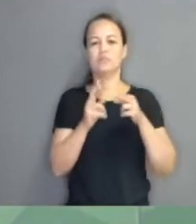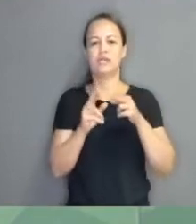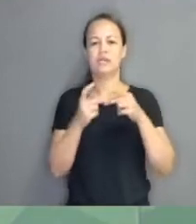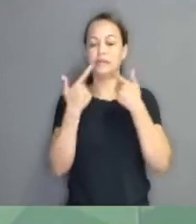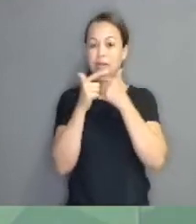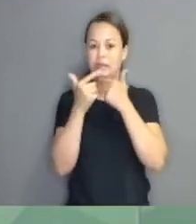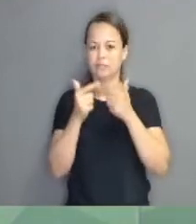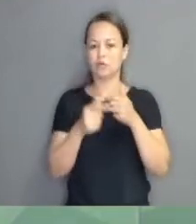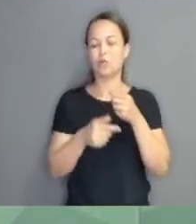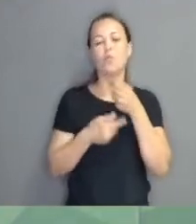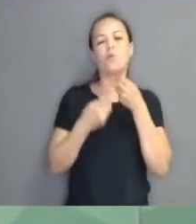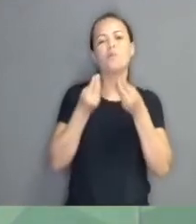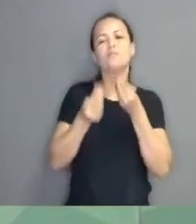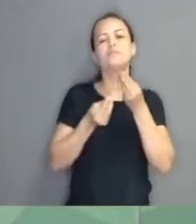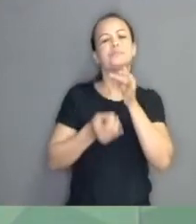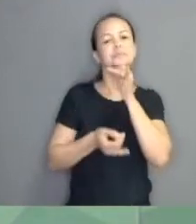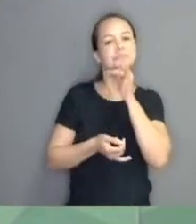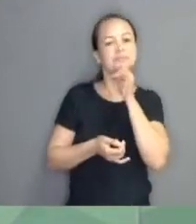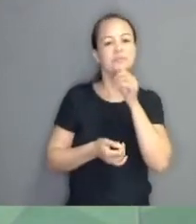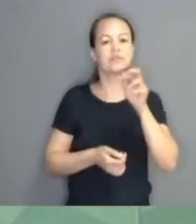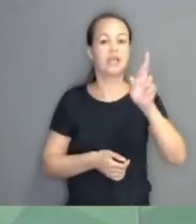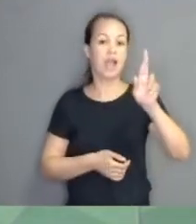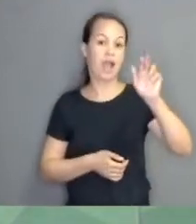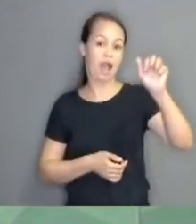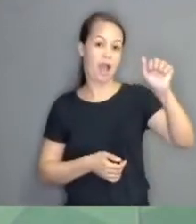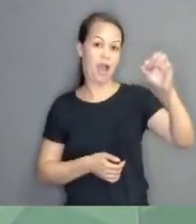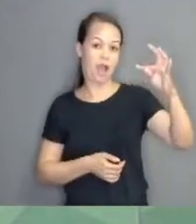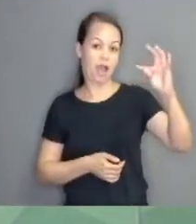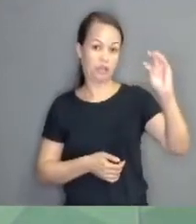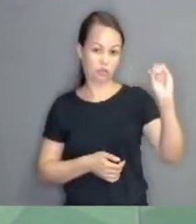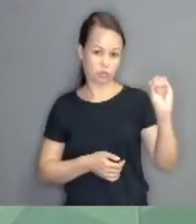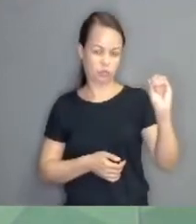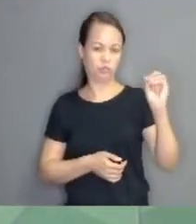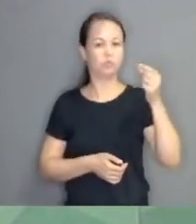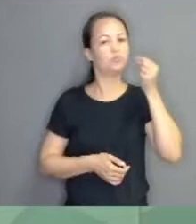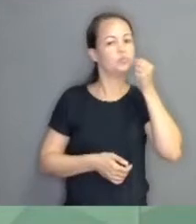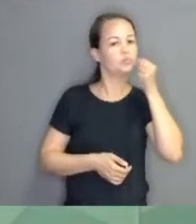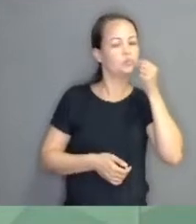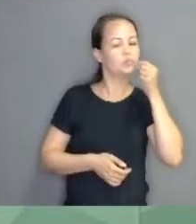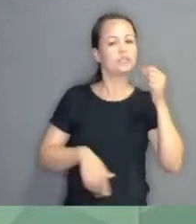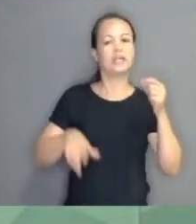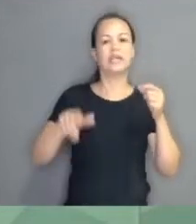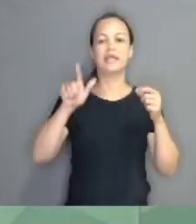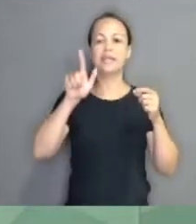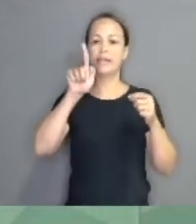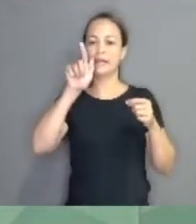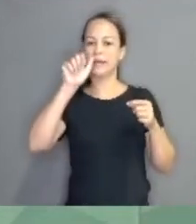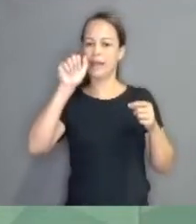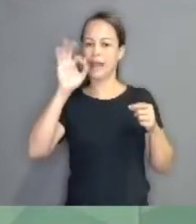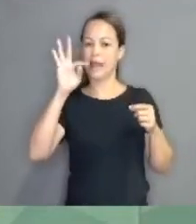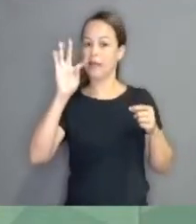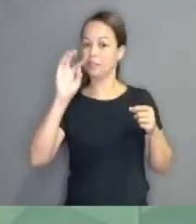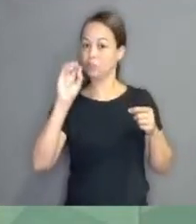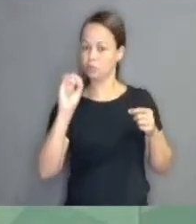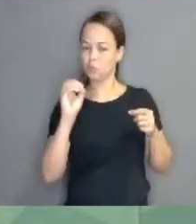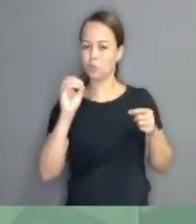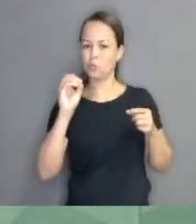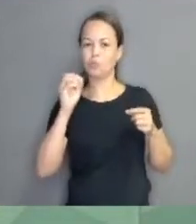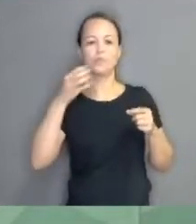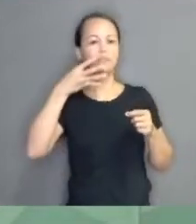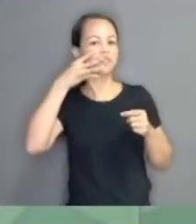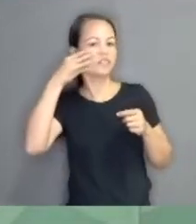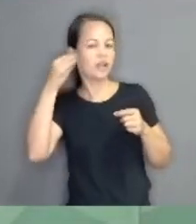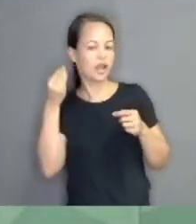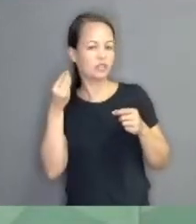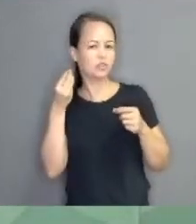Rato e gato né terminam com sonzinho não é muito